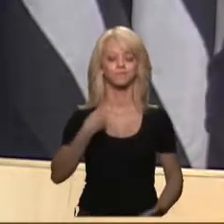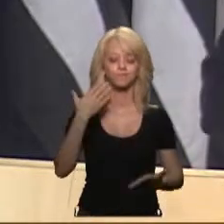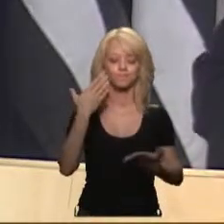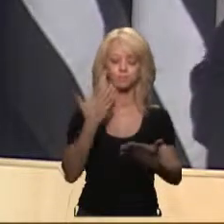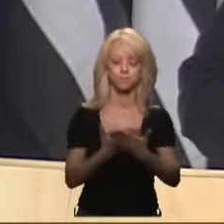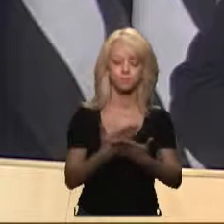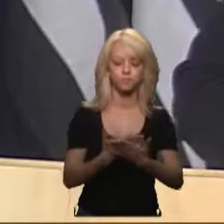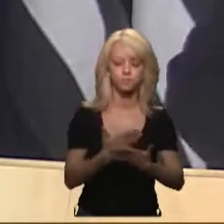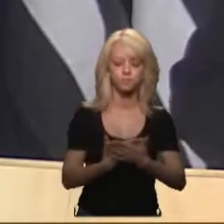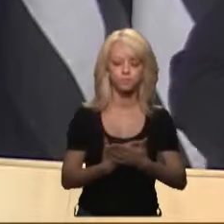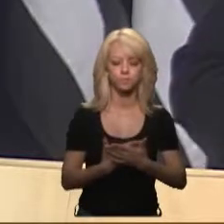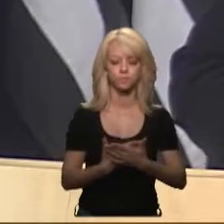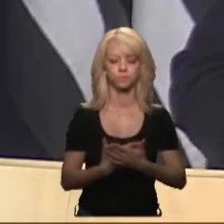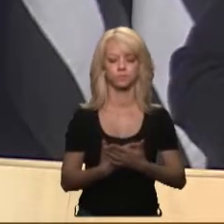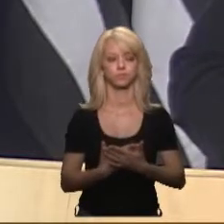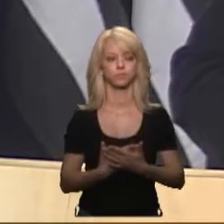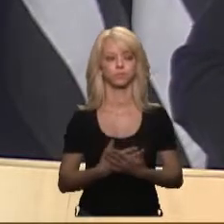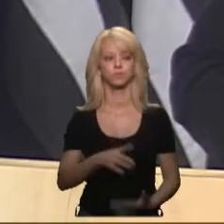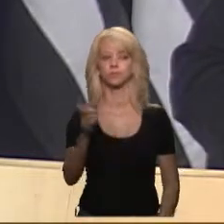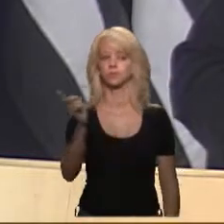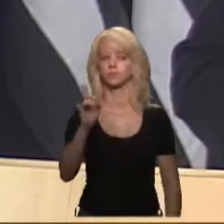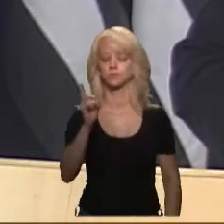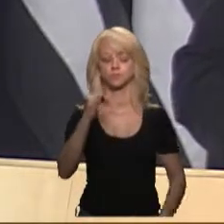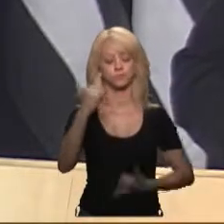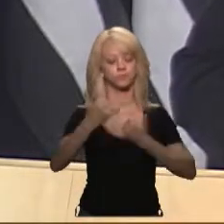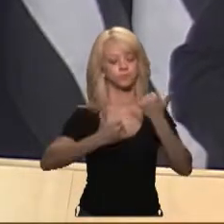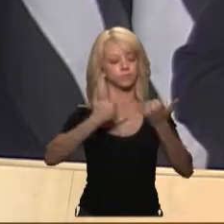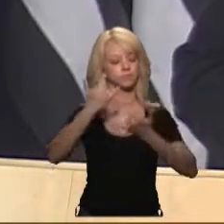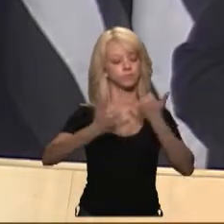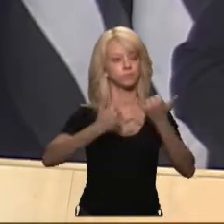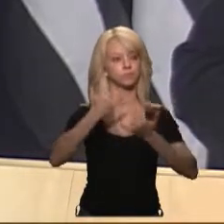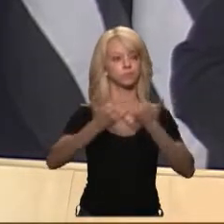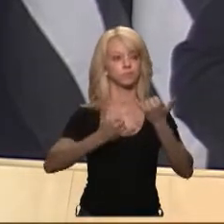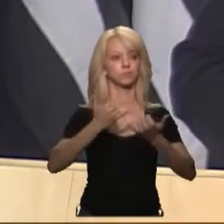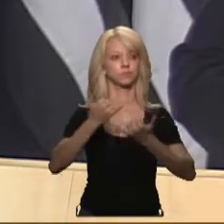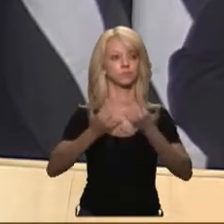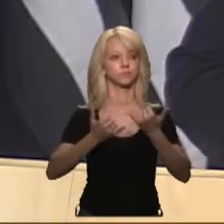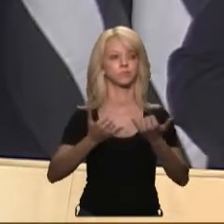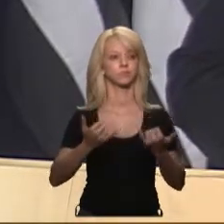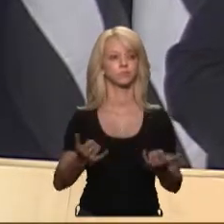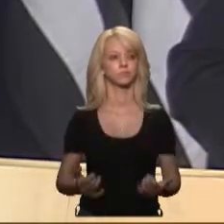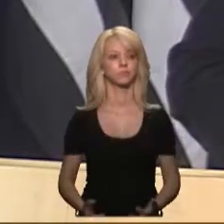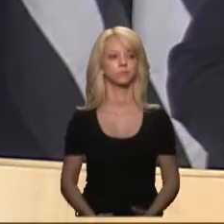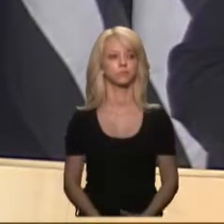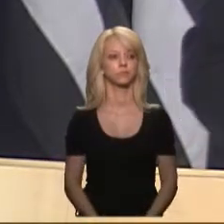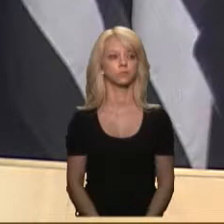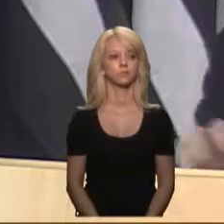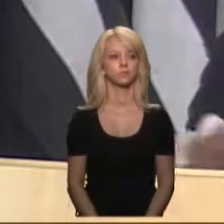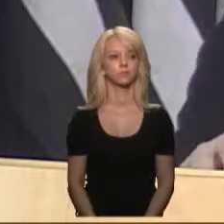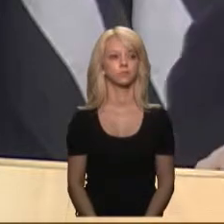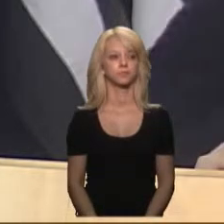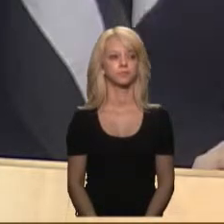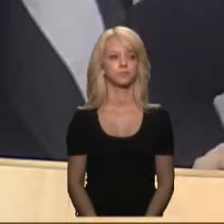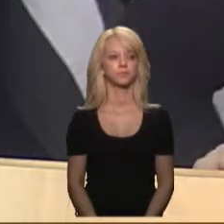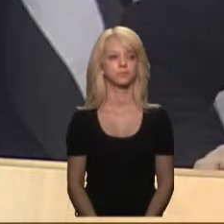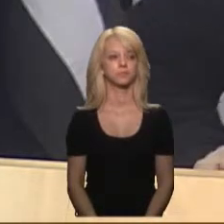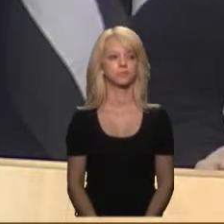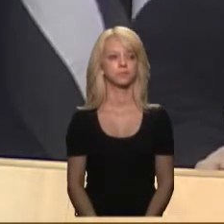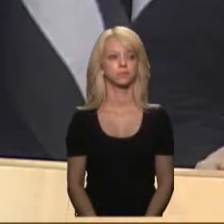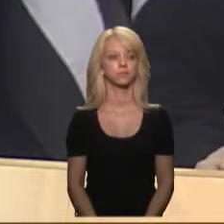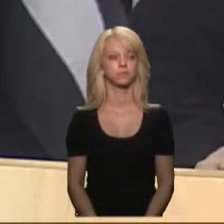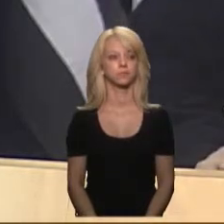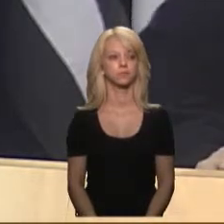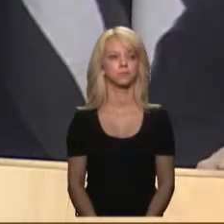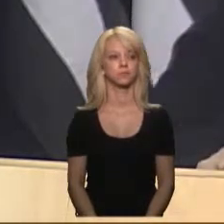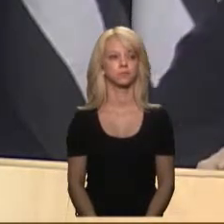para dizer que eu estou brincando de legislar. Vereador Jefferson, senhor presidente, falar, vereador